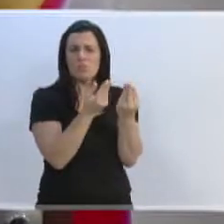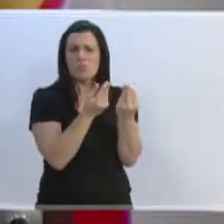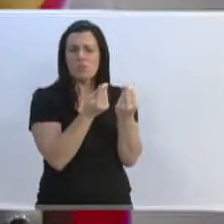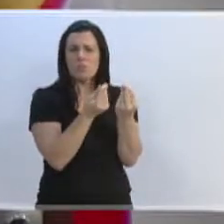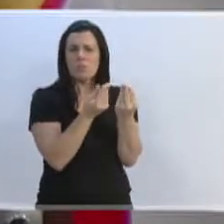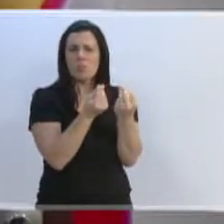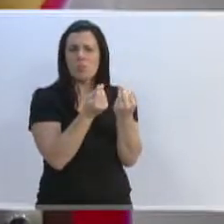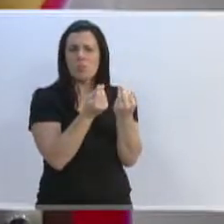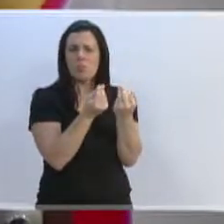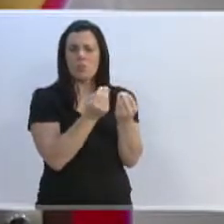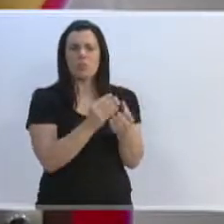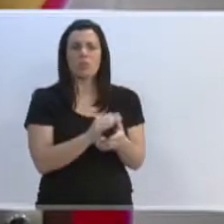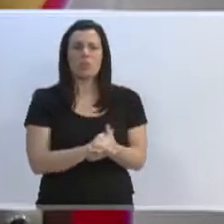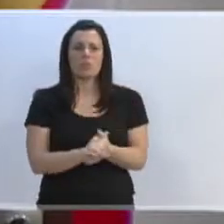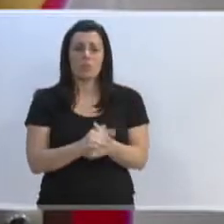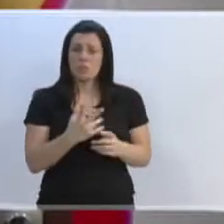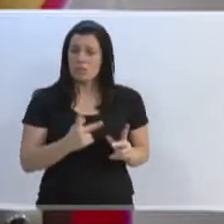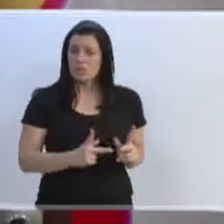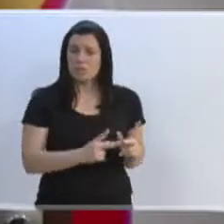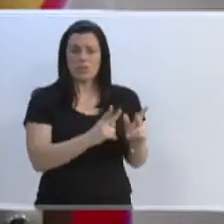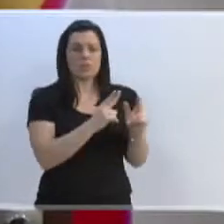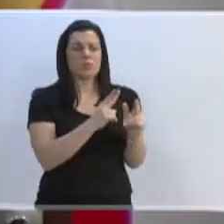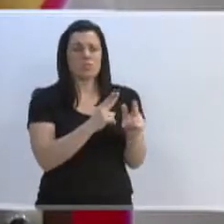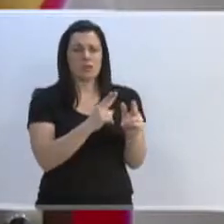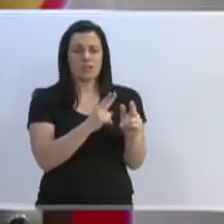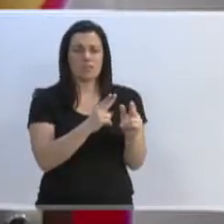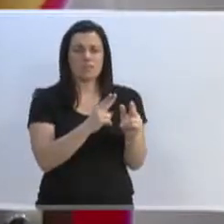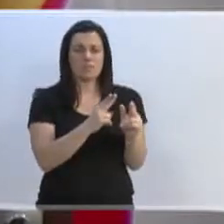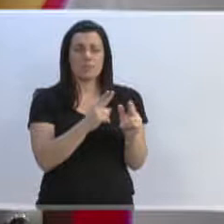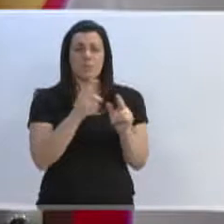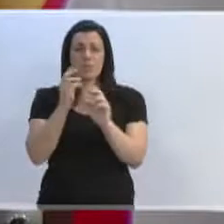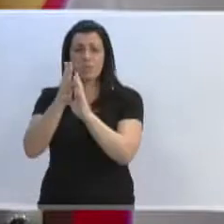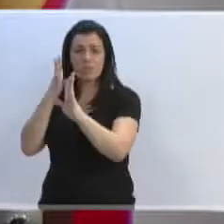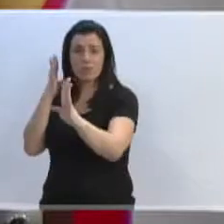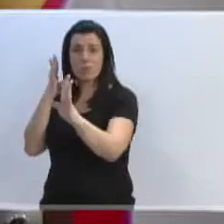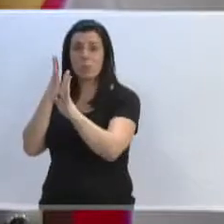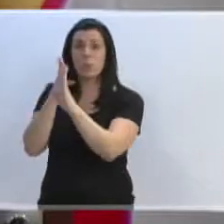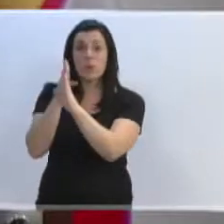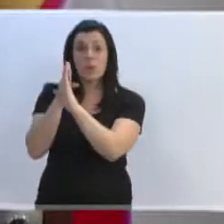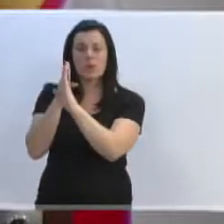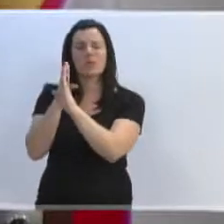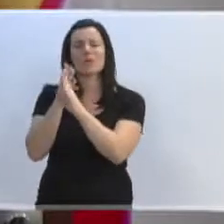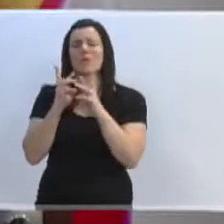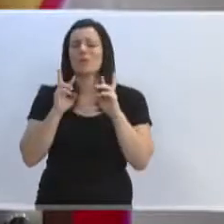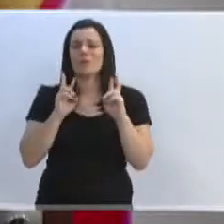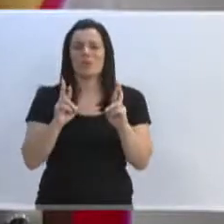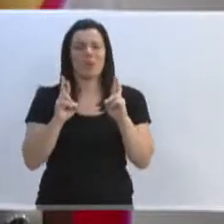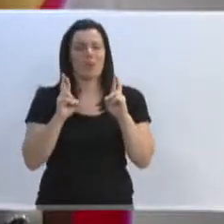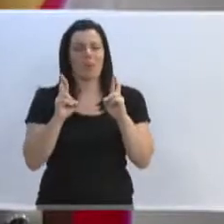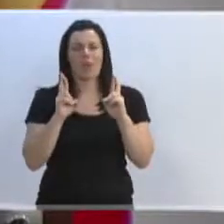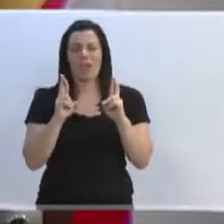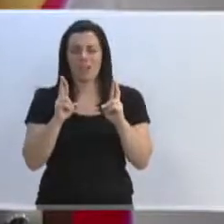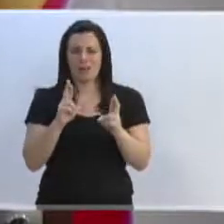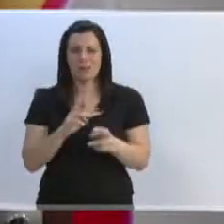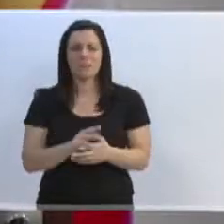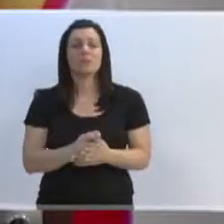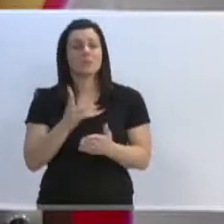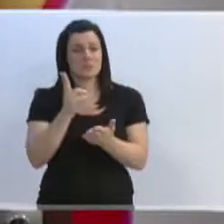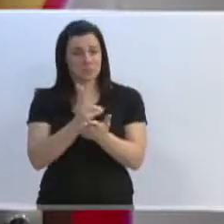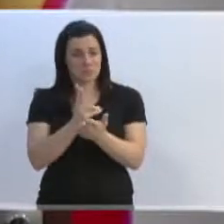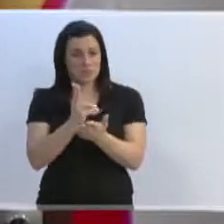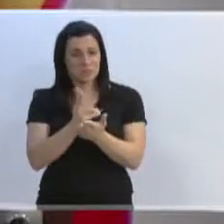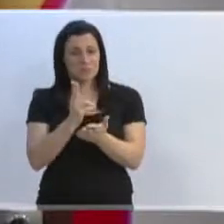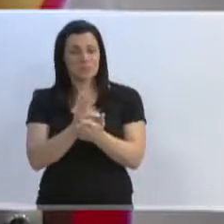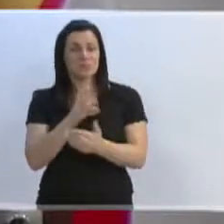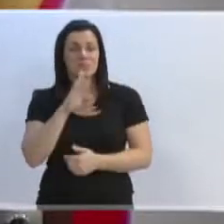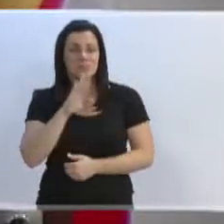bastante cirurgias que possa tirar e desafogar essa fila que a gente tem em nossa cidade. Dando sequência à tarde de hoje, senhor